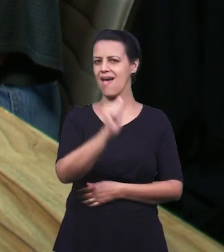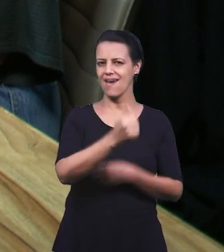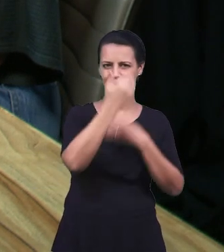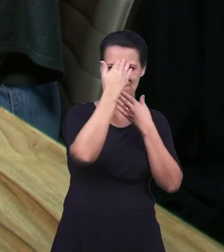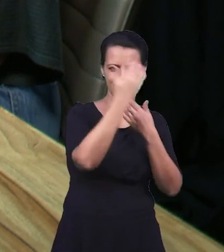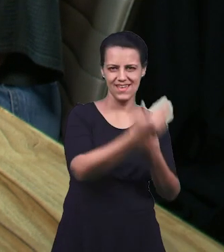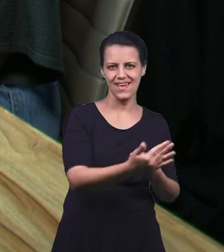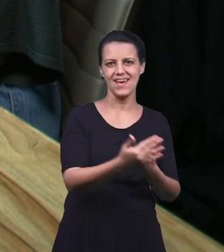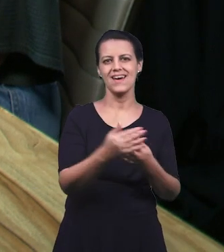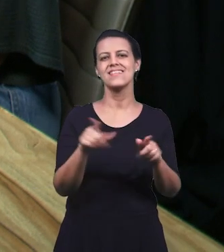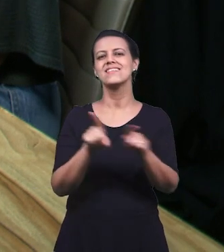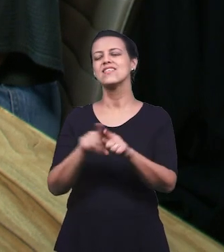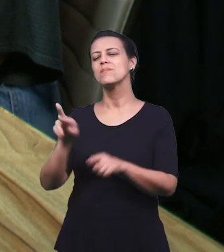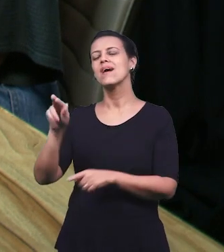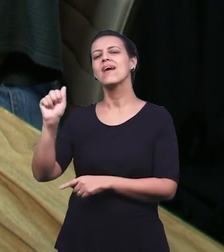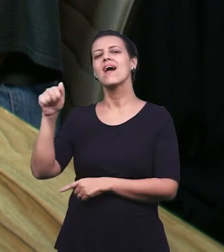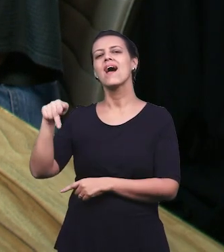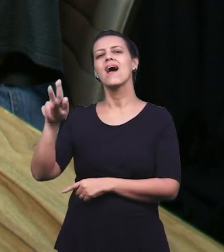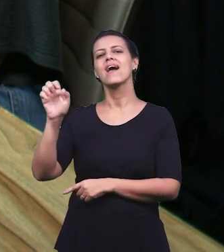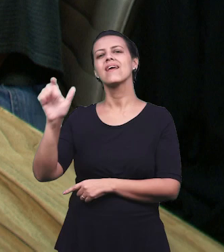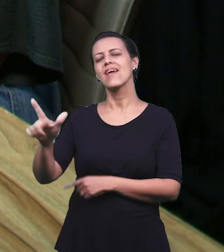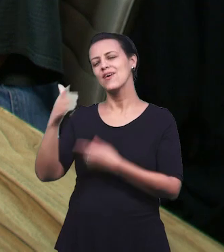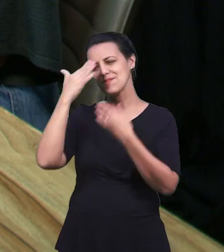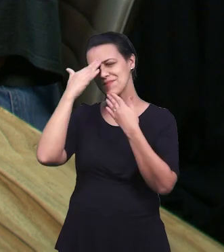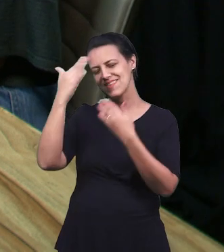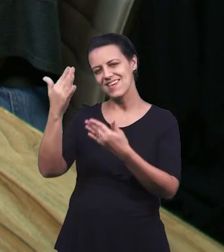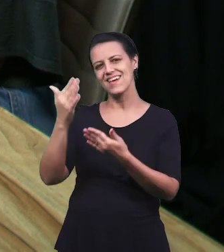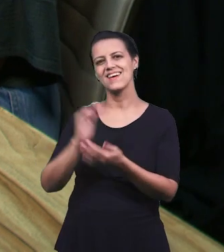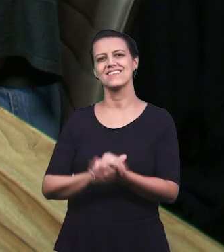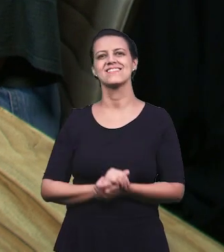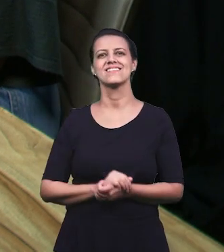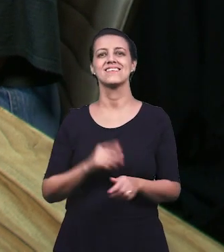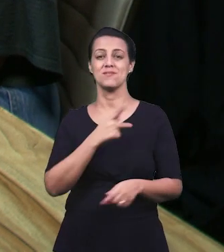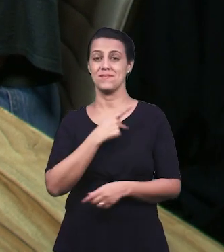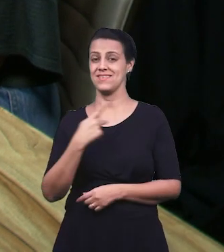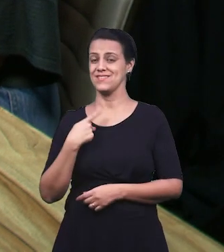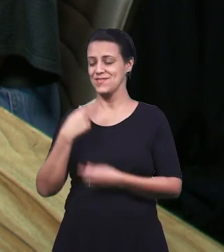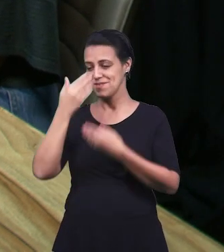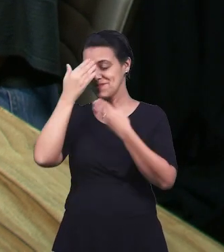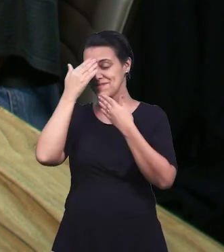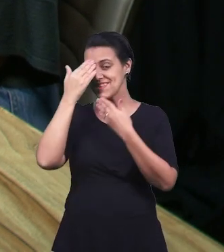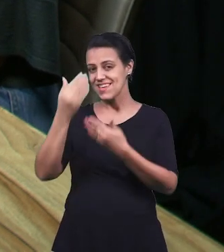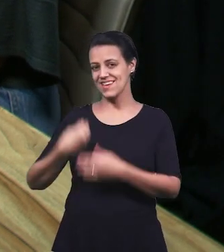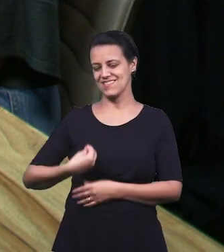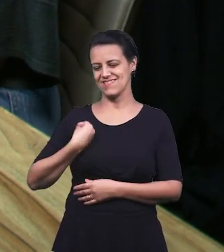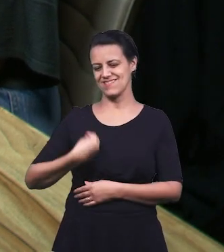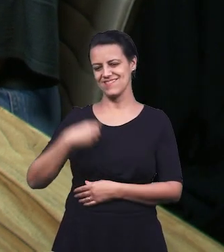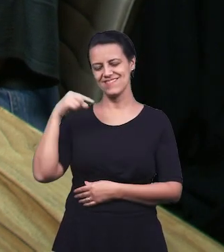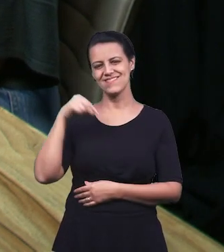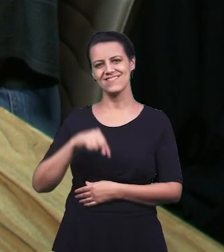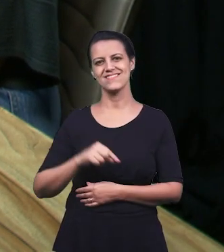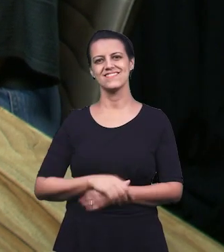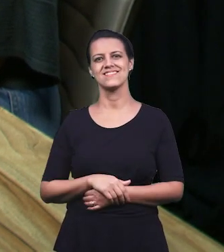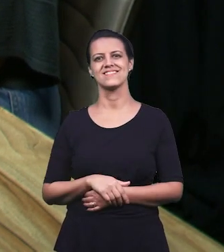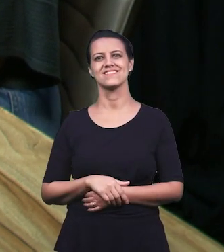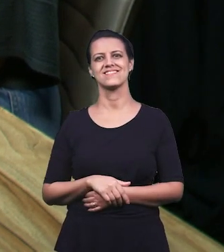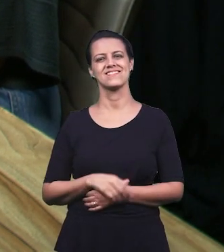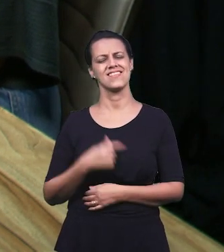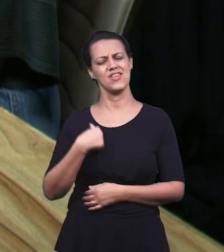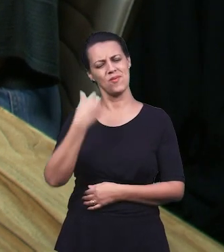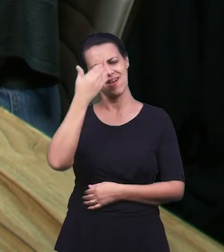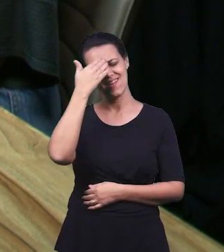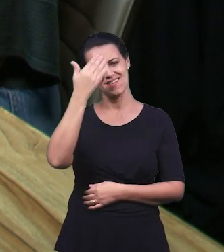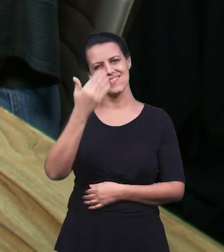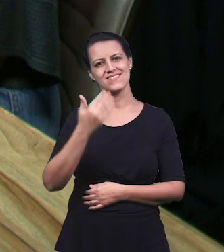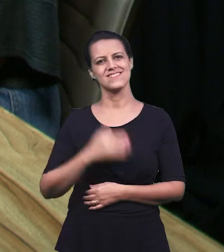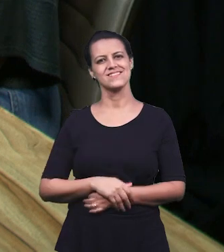convite, Priscila. Raquel, obrigada, minha querida. Muito obrigada, Priscila. Pastor, muito obrigado por estar conosco Eu que aqui. agradeço. Sempre que precisar,